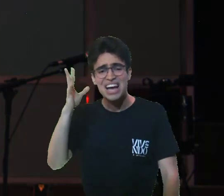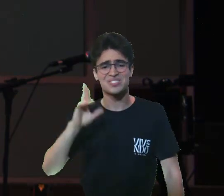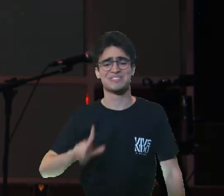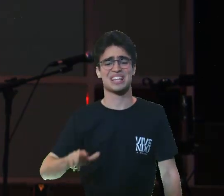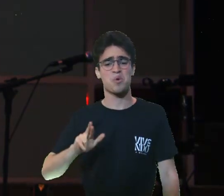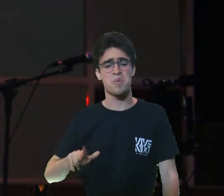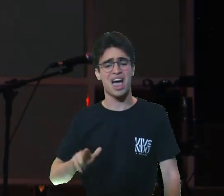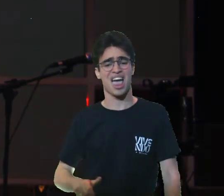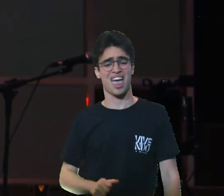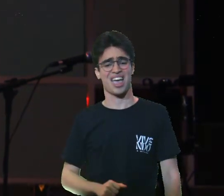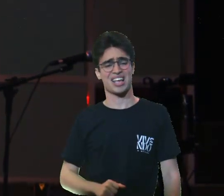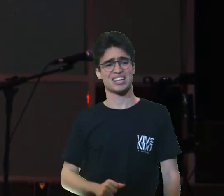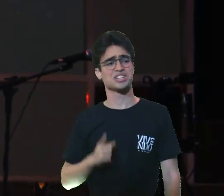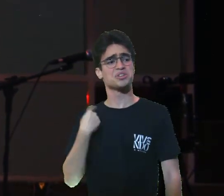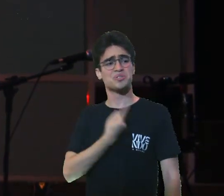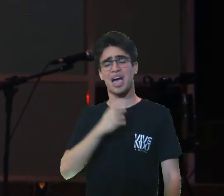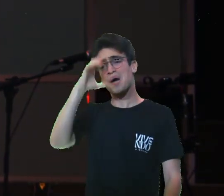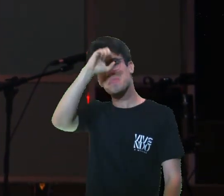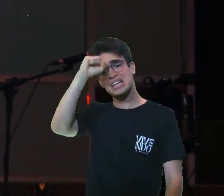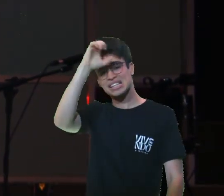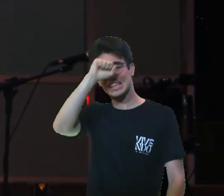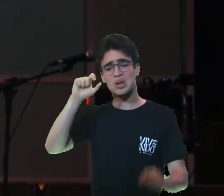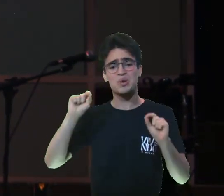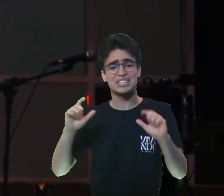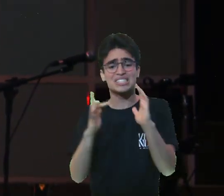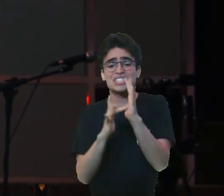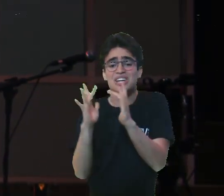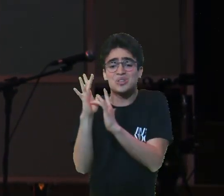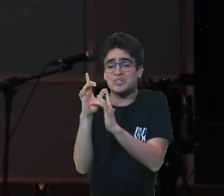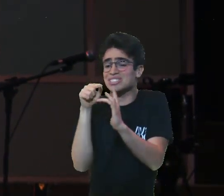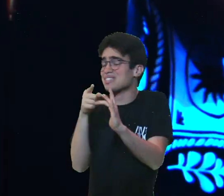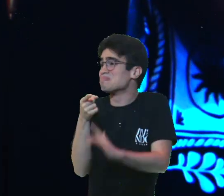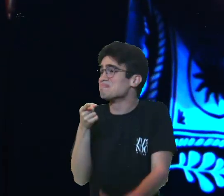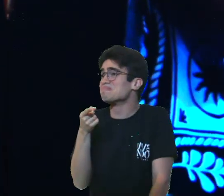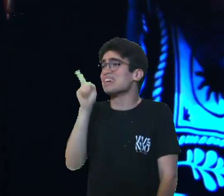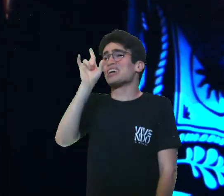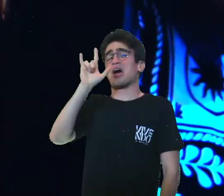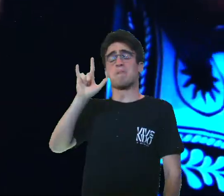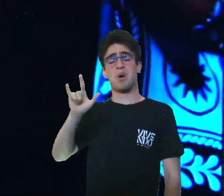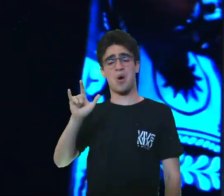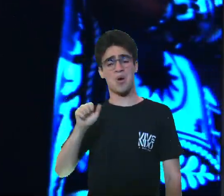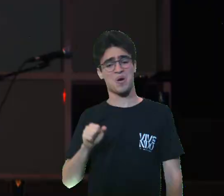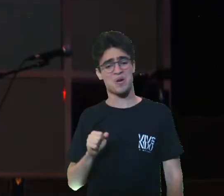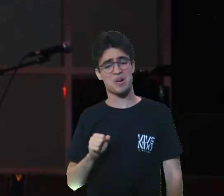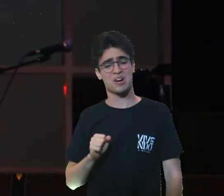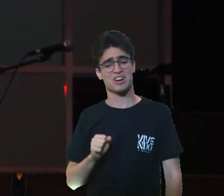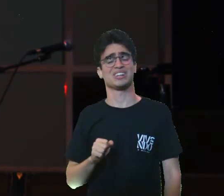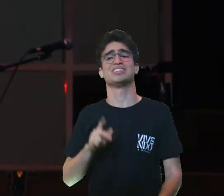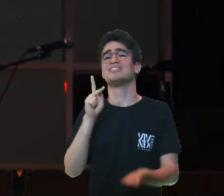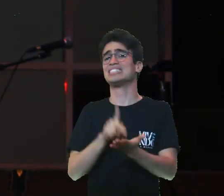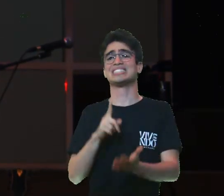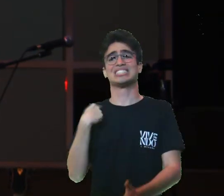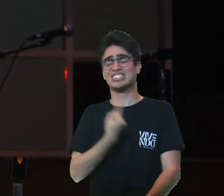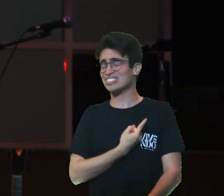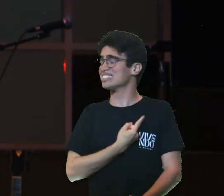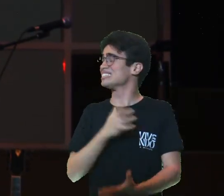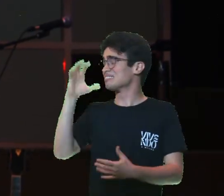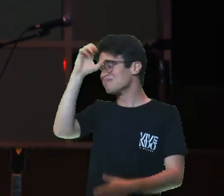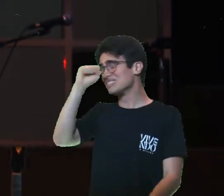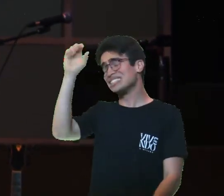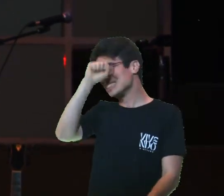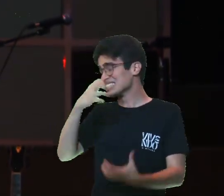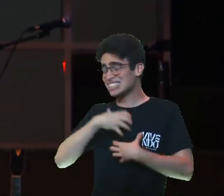Nós aprendemos que Jesus precisa ser o nosso primeiro amor de uma forma muito didática